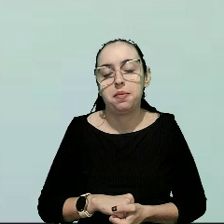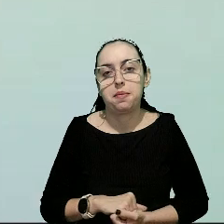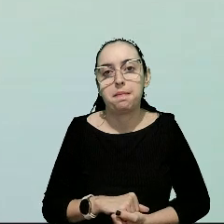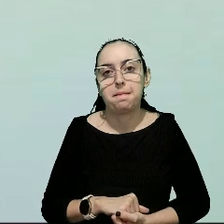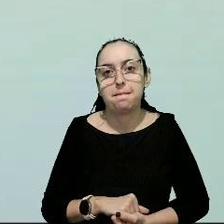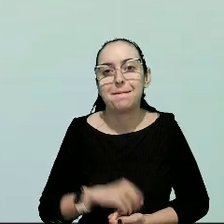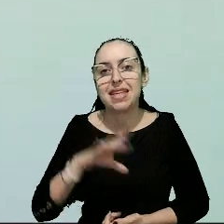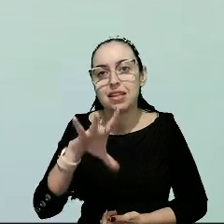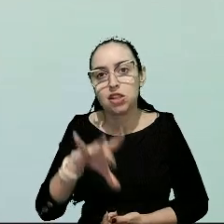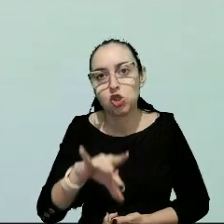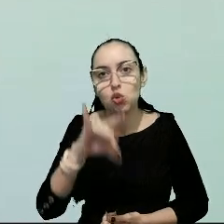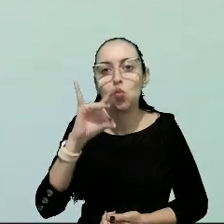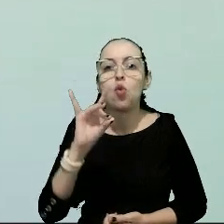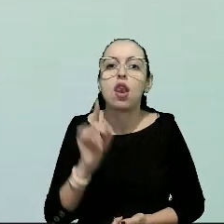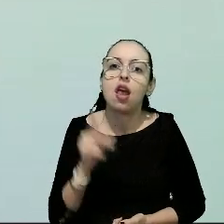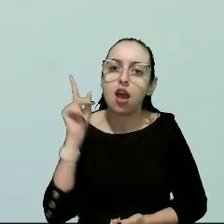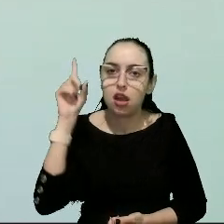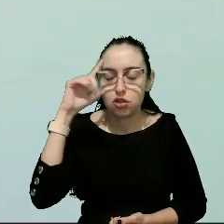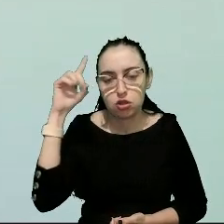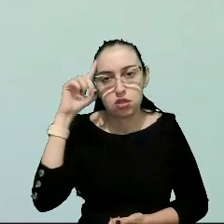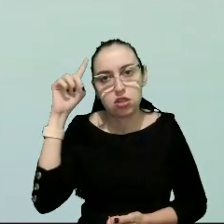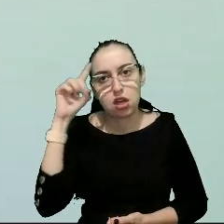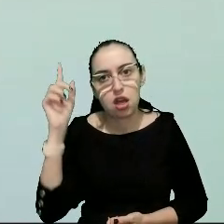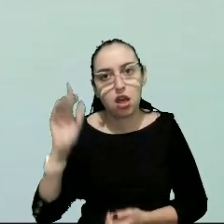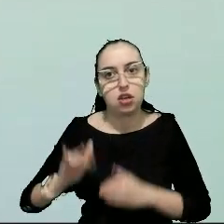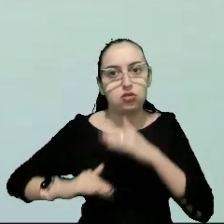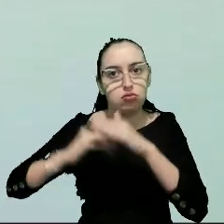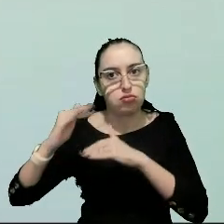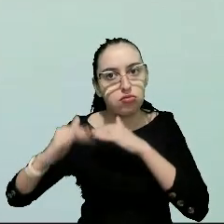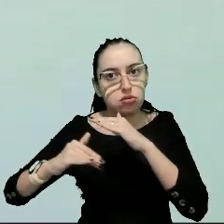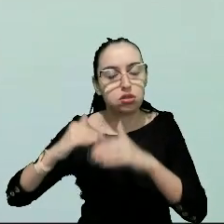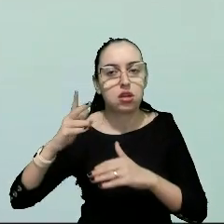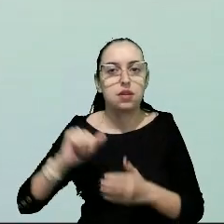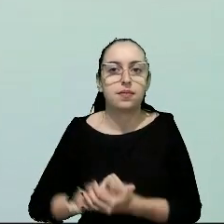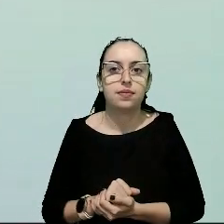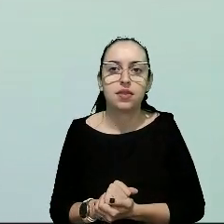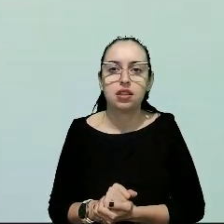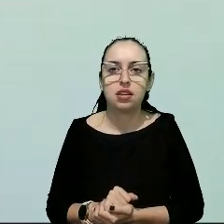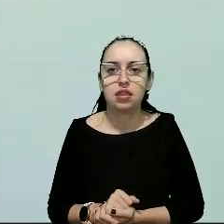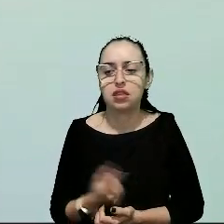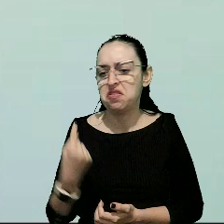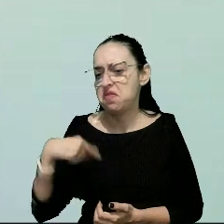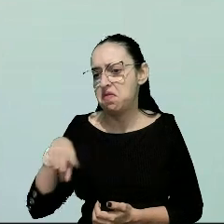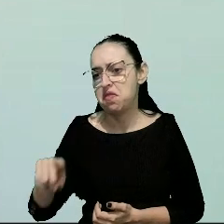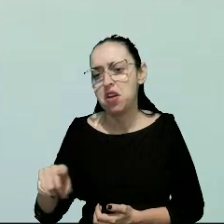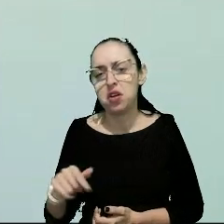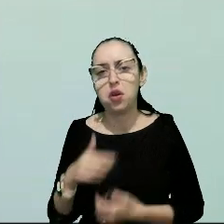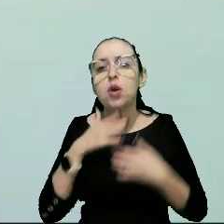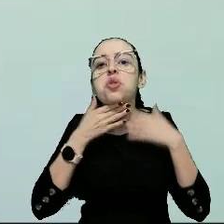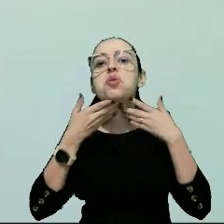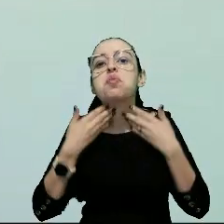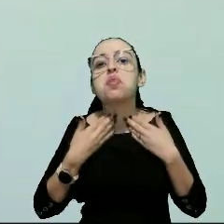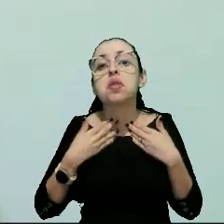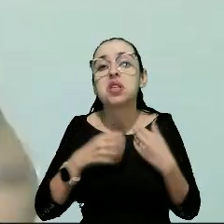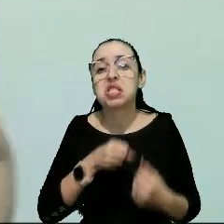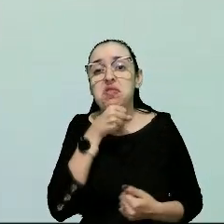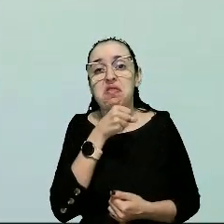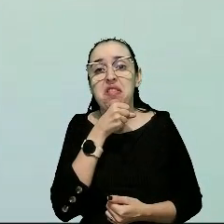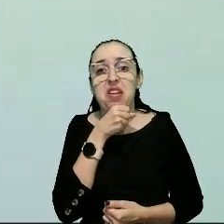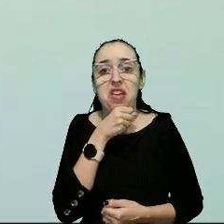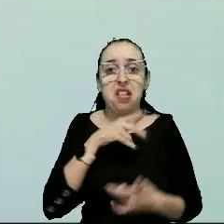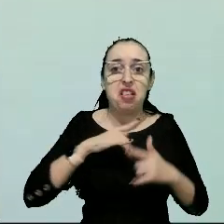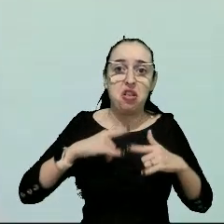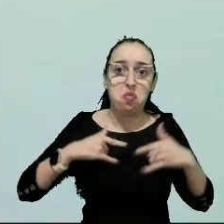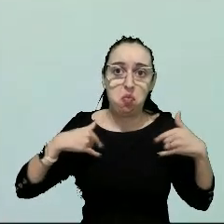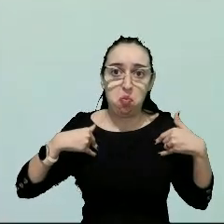escolha. É uma escolha diária, cotidiana. Ai, não vou porque meu pescoço.